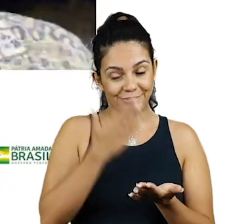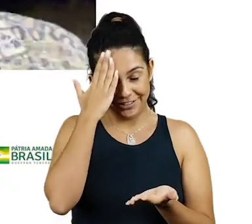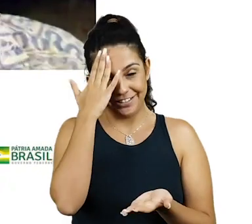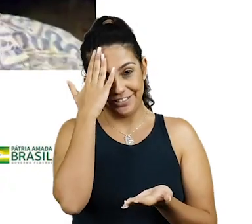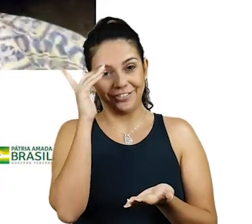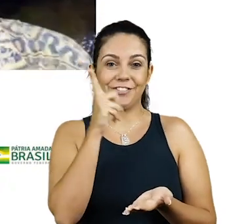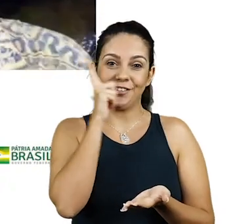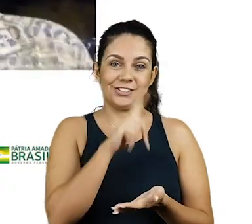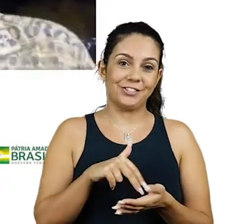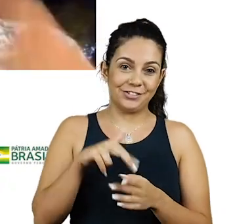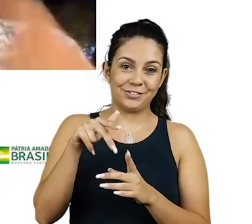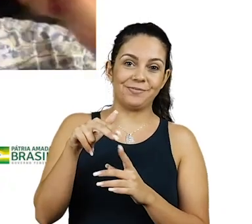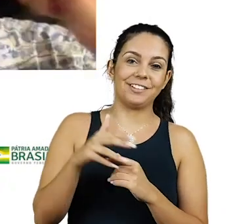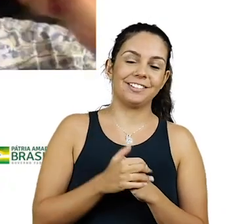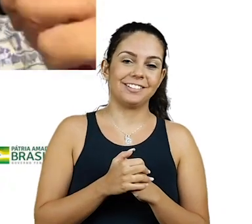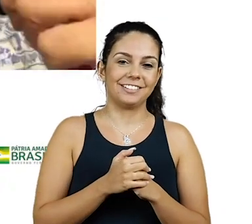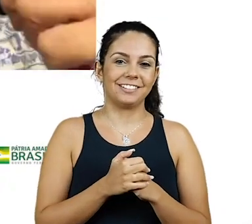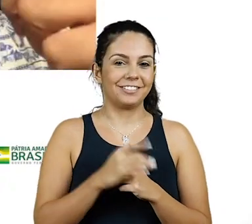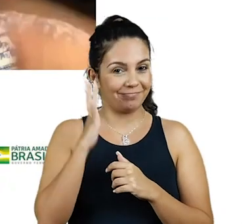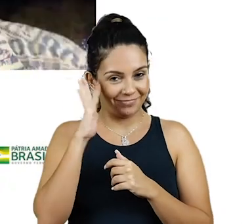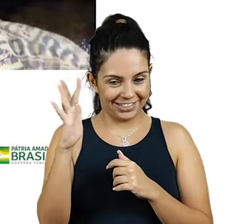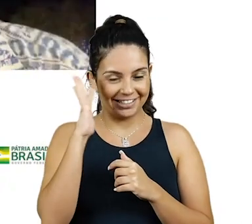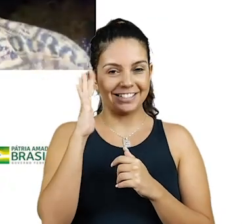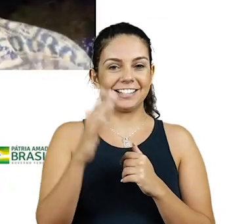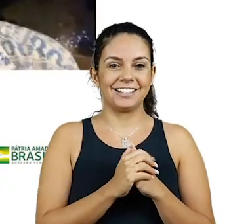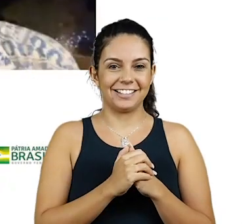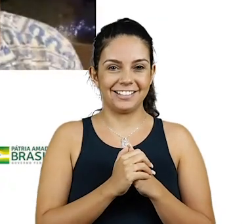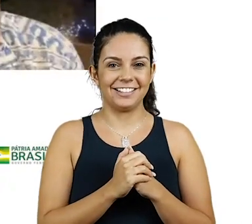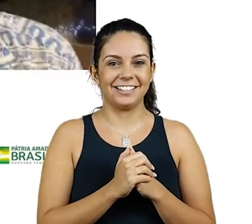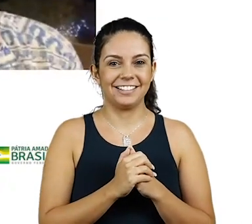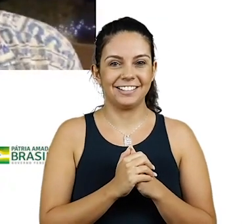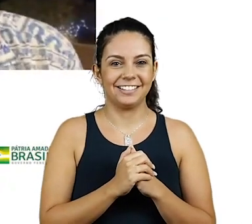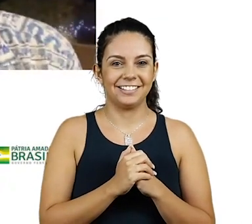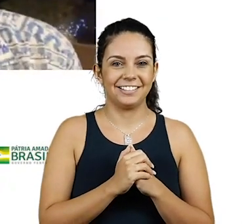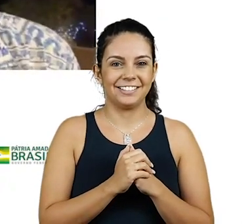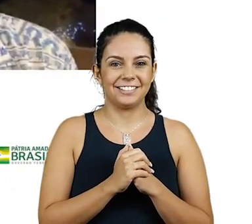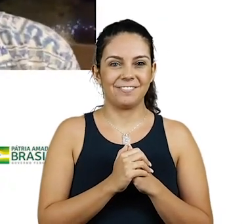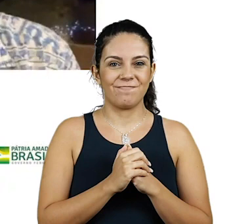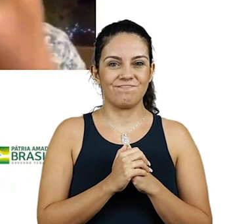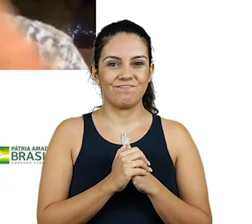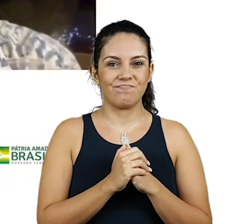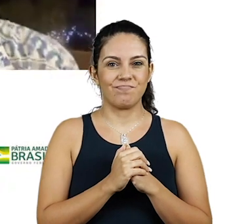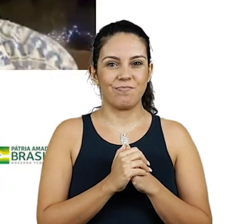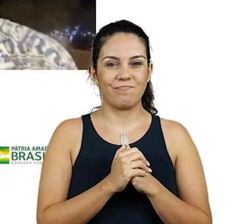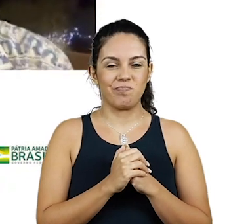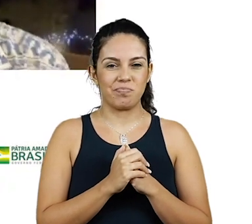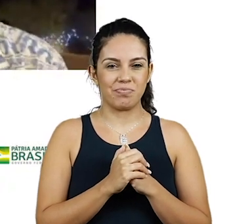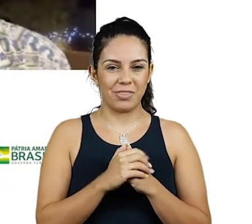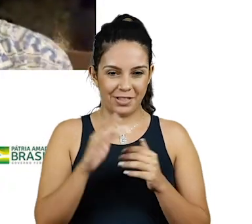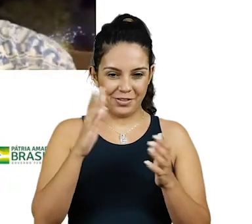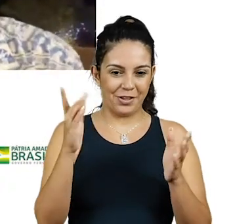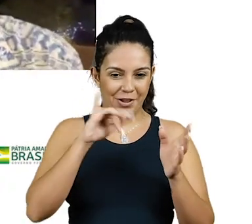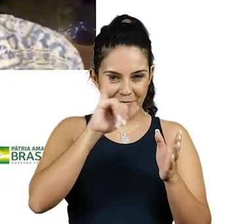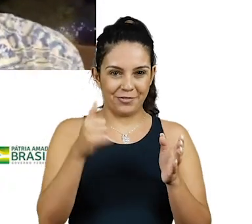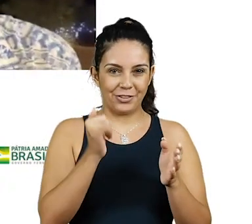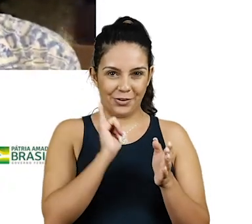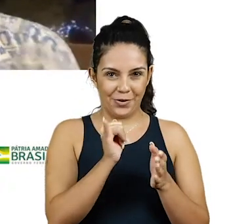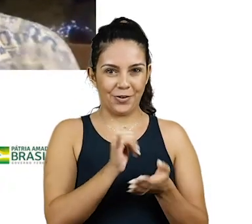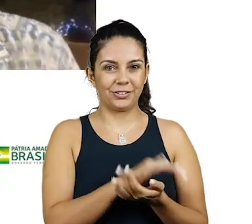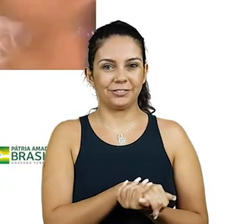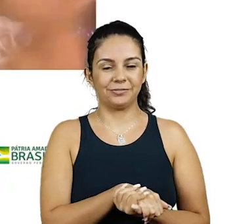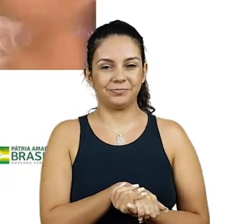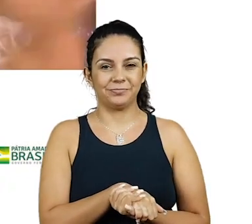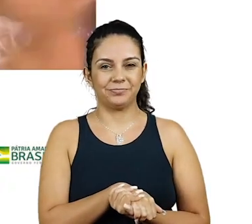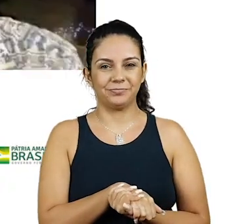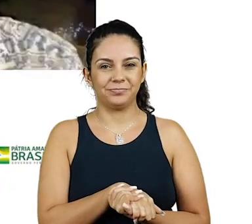vou conseguir subir, então, até para pensar, eu falo, ai, meu Deus do céu, deixa acabar, deixa eu curtir esses contos aí que estão bons demais, né?